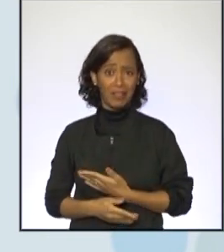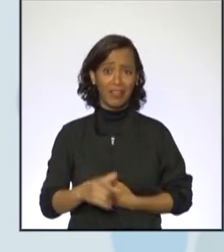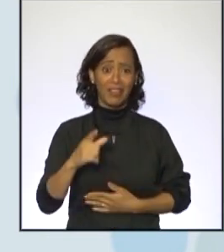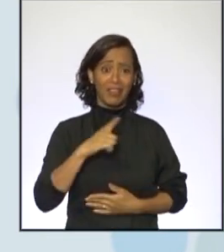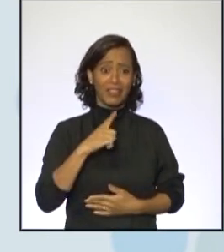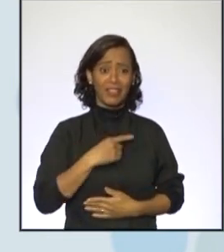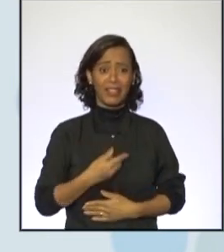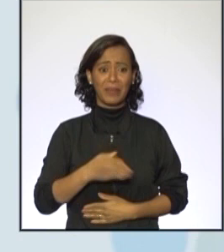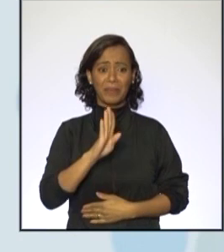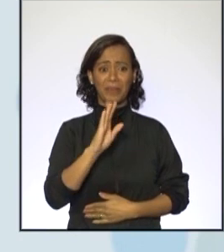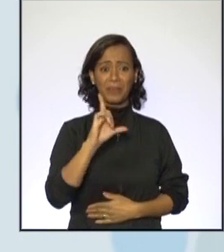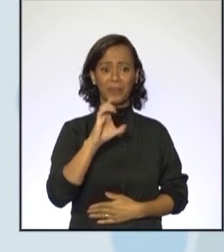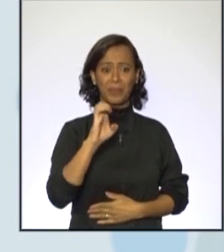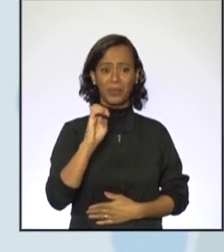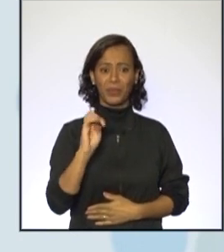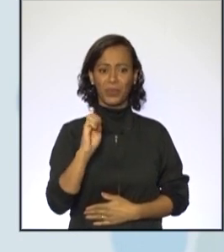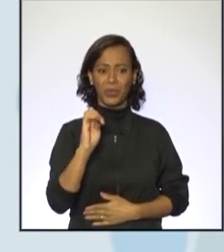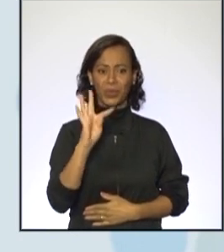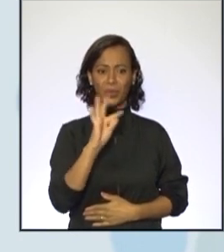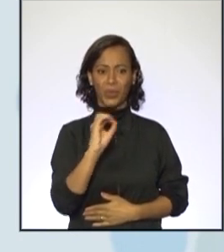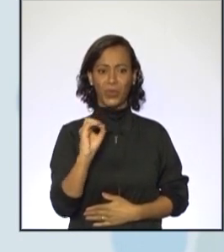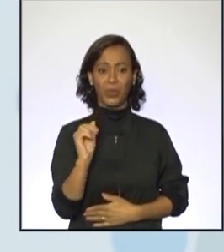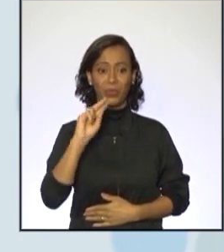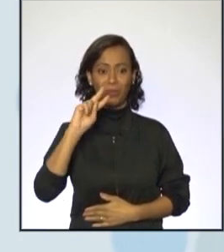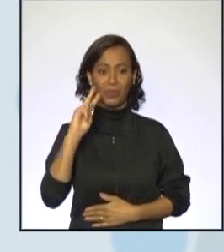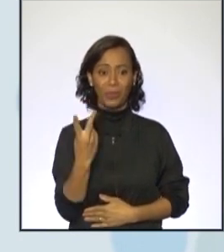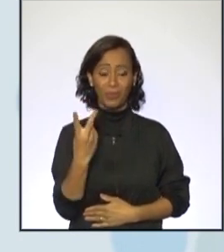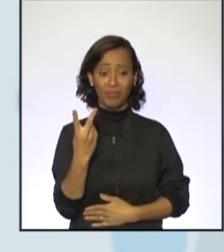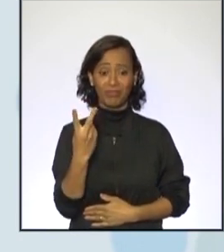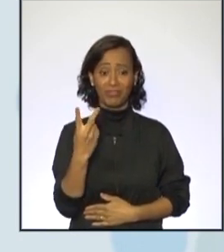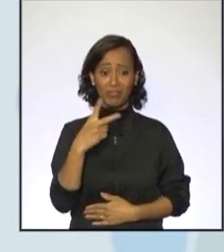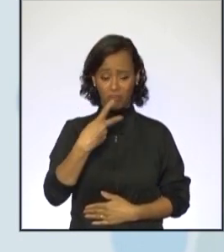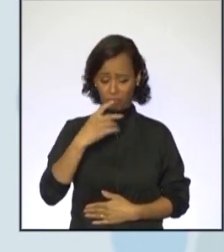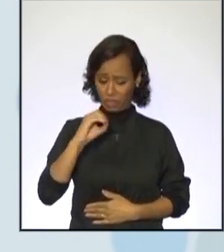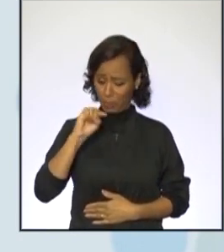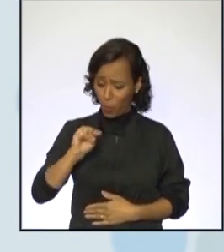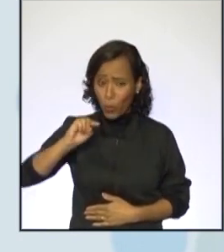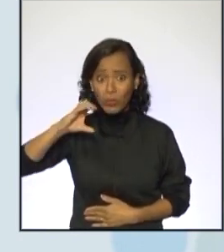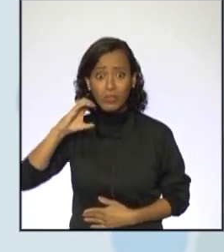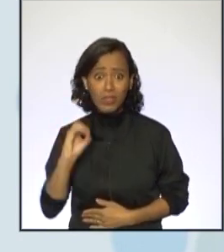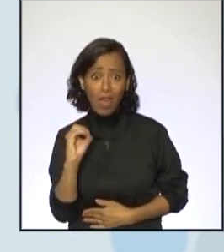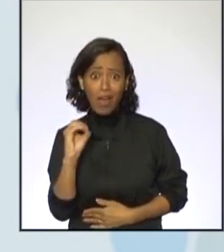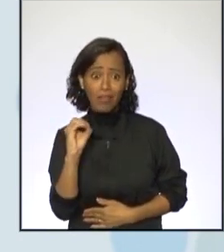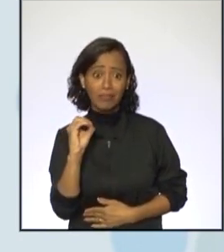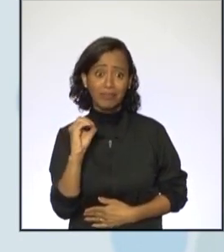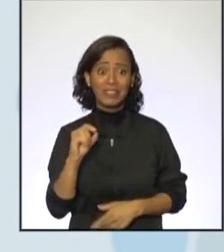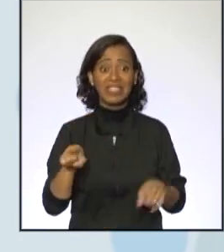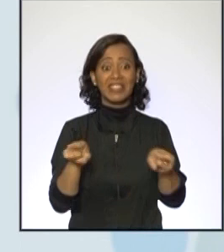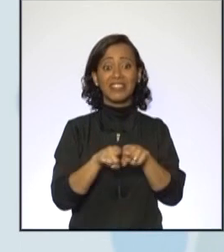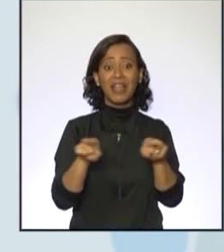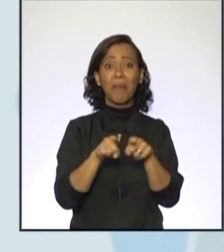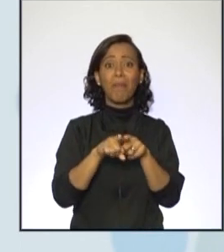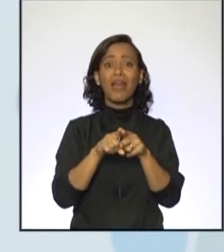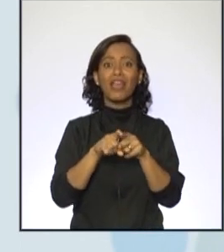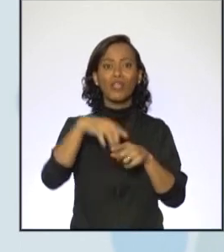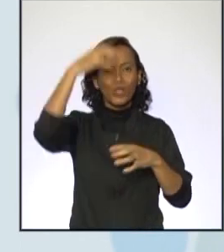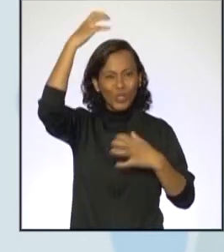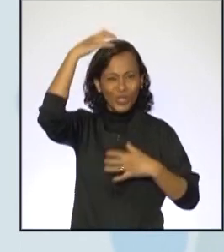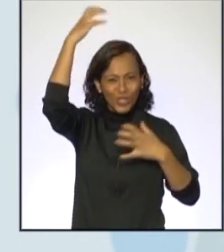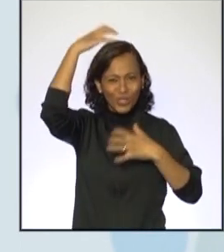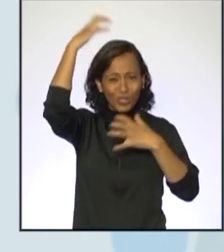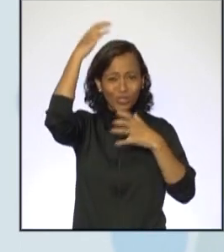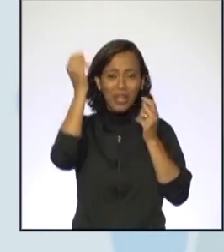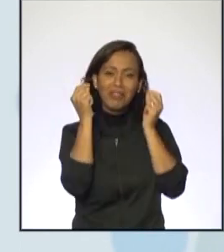20.0. Que mais? E ali é Ele é? resistente à água do chuveiro. Olha só. Olha